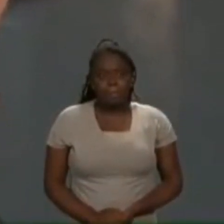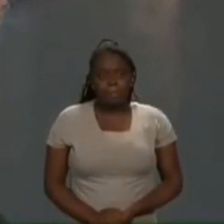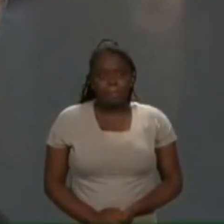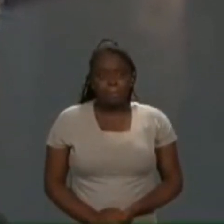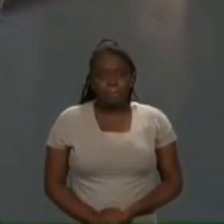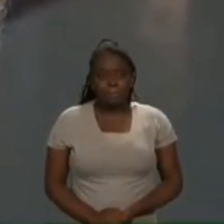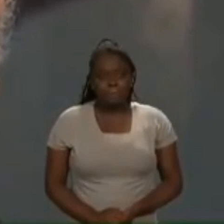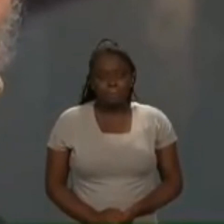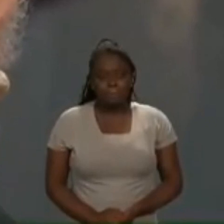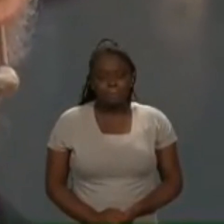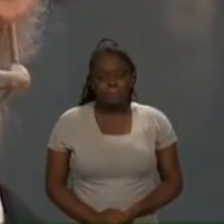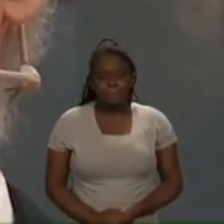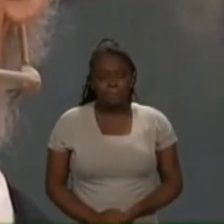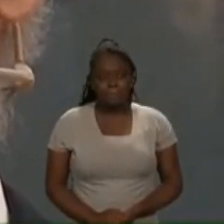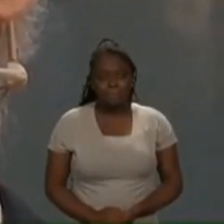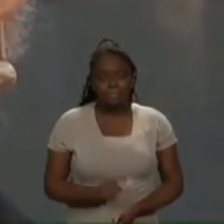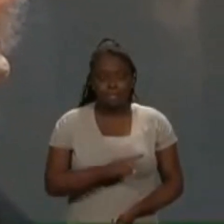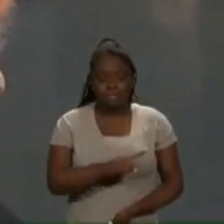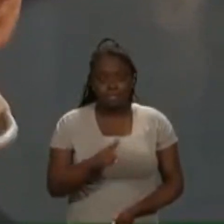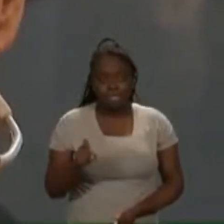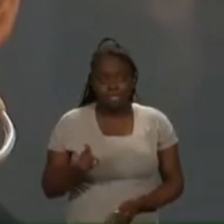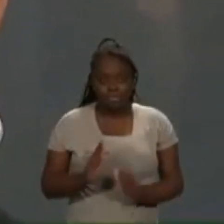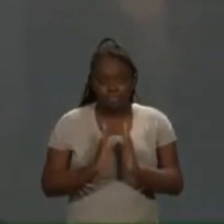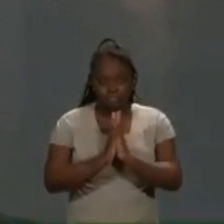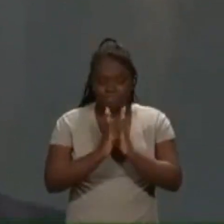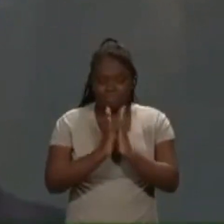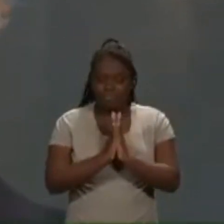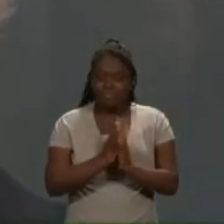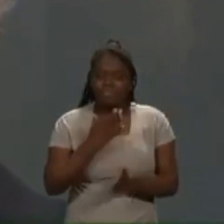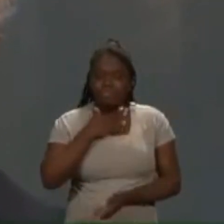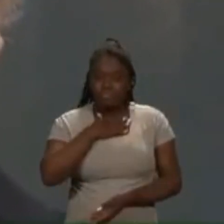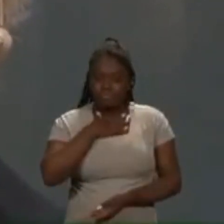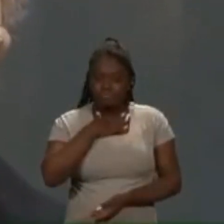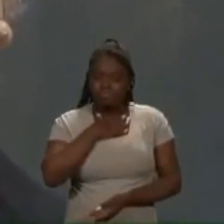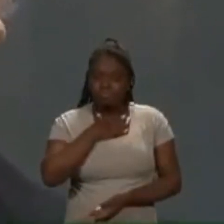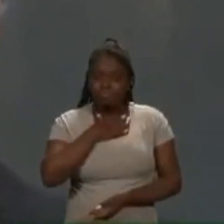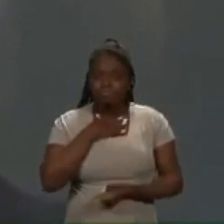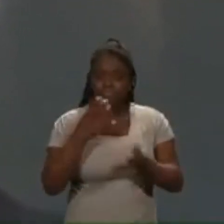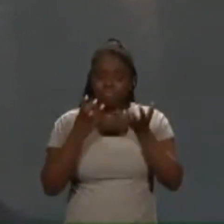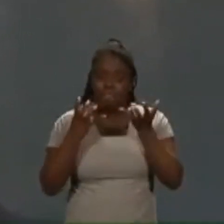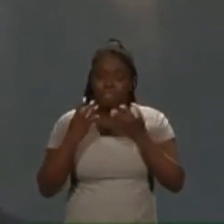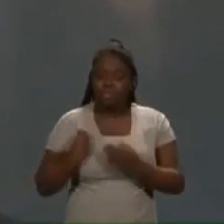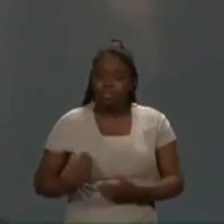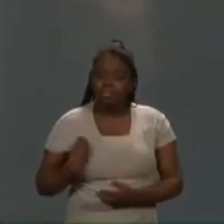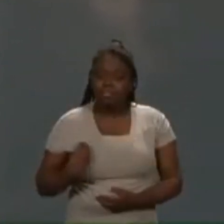Eu quero viver os dias que o Senhor Deus me conceder,